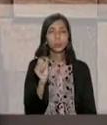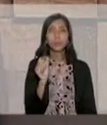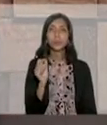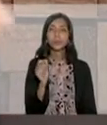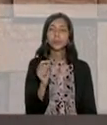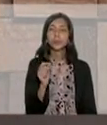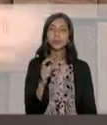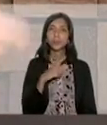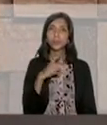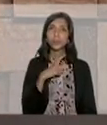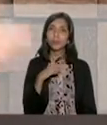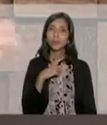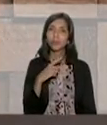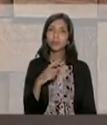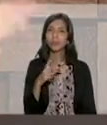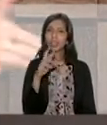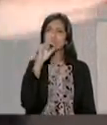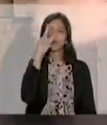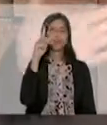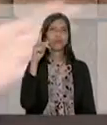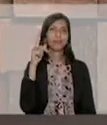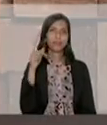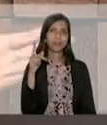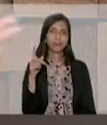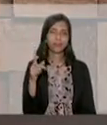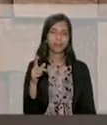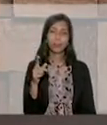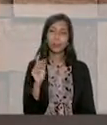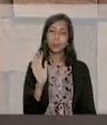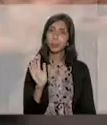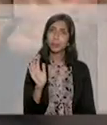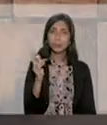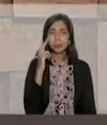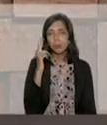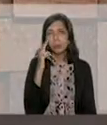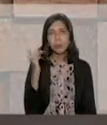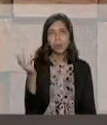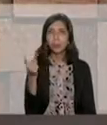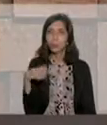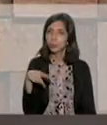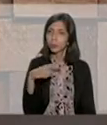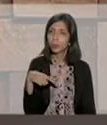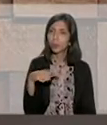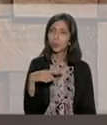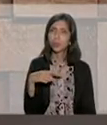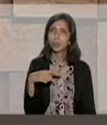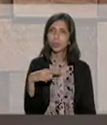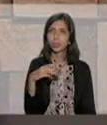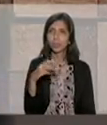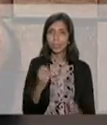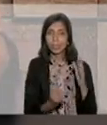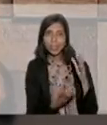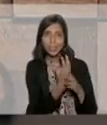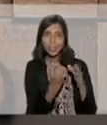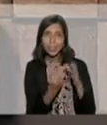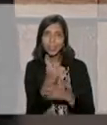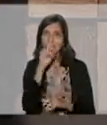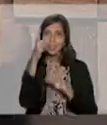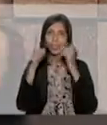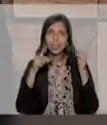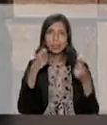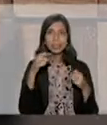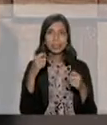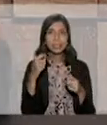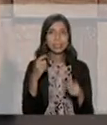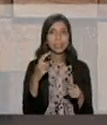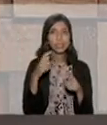assim, havia ali um equívoco, acho, de observação disso, mas normal, né? A gente tem que... O criador está